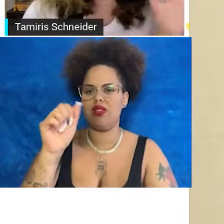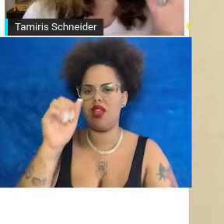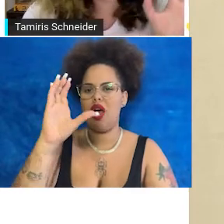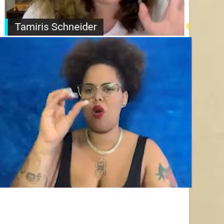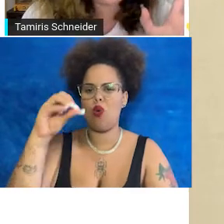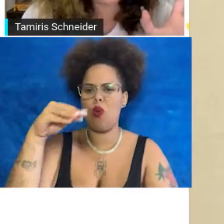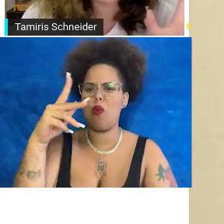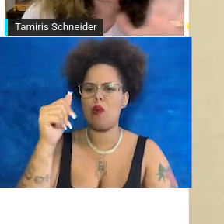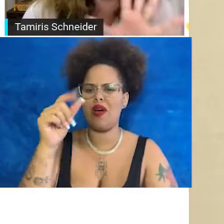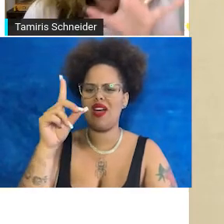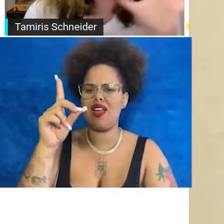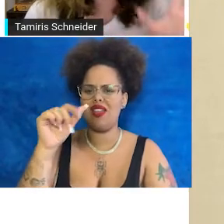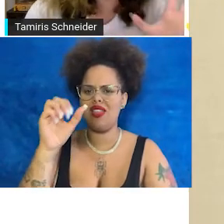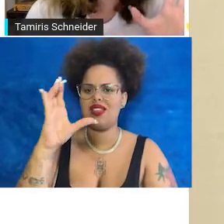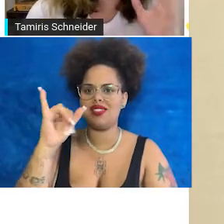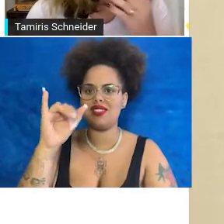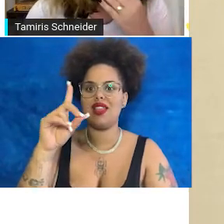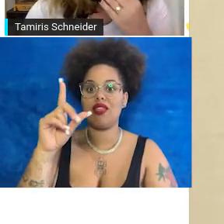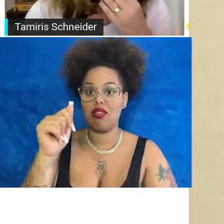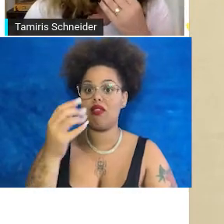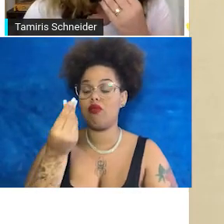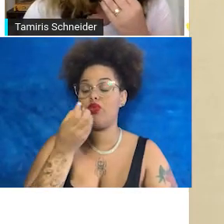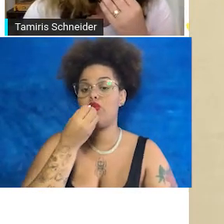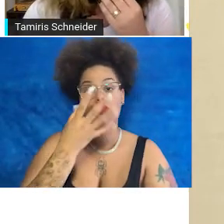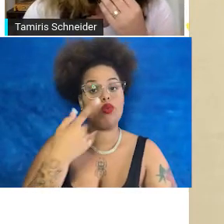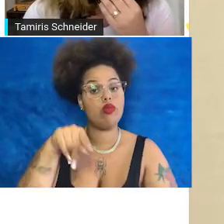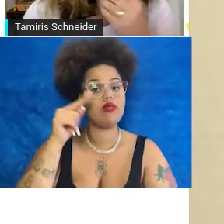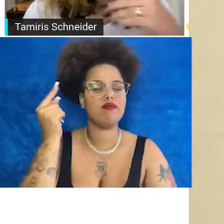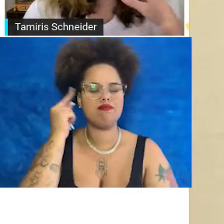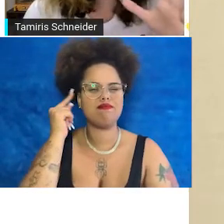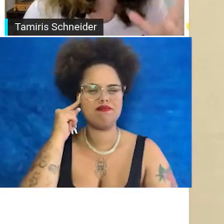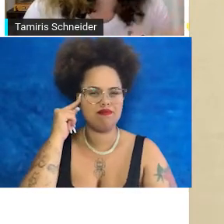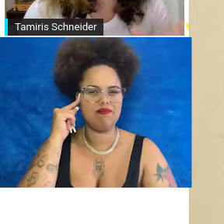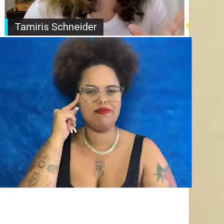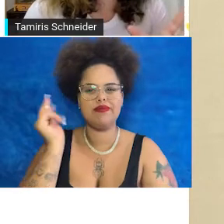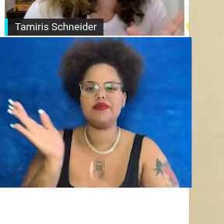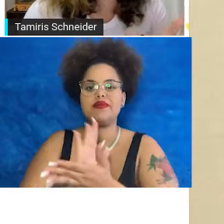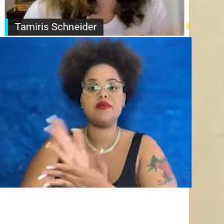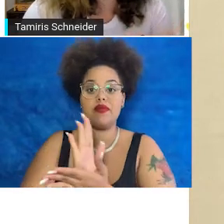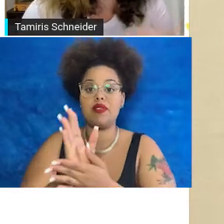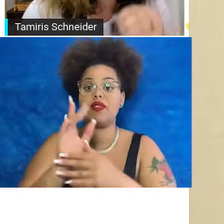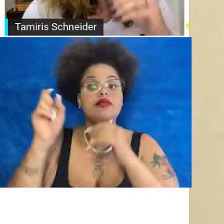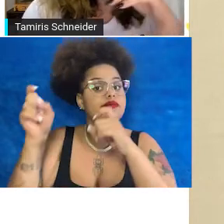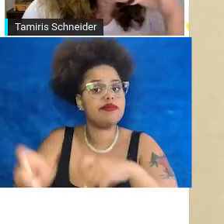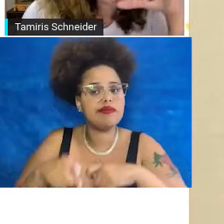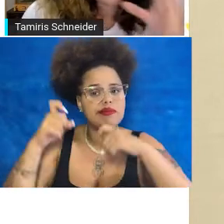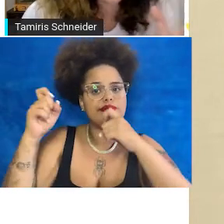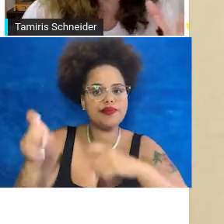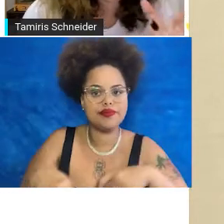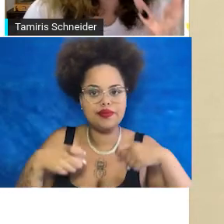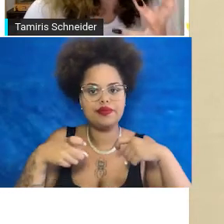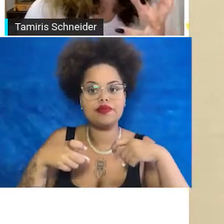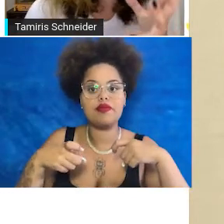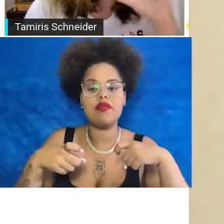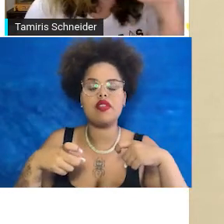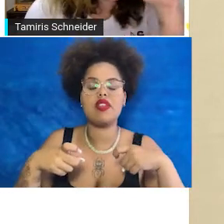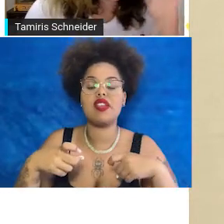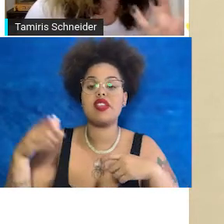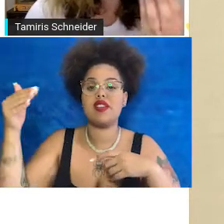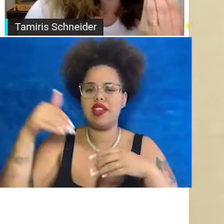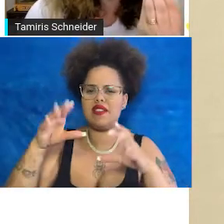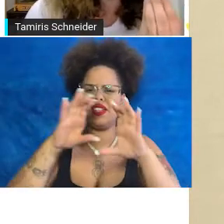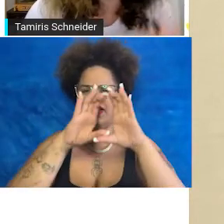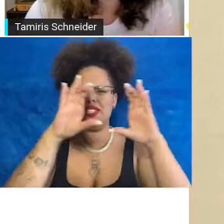acho sensacional para isso, para você pensar isso, né? É um filme que se passa no sertão, então quando vem a parte do céu